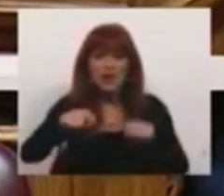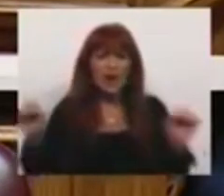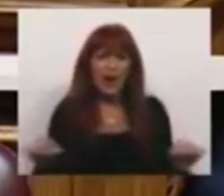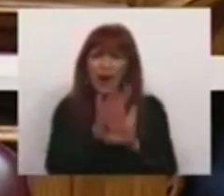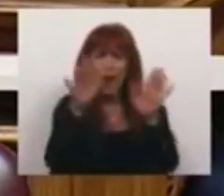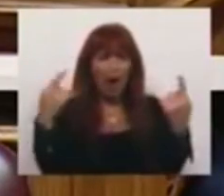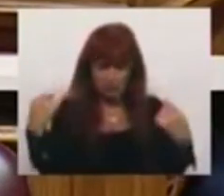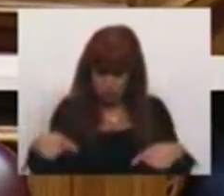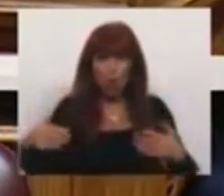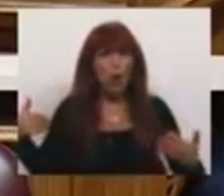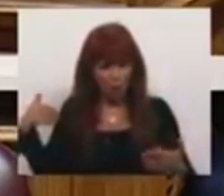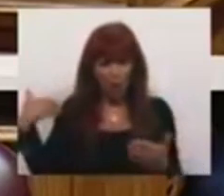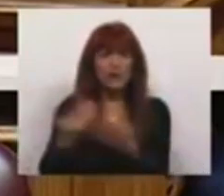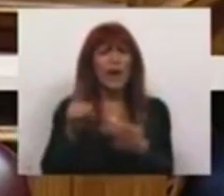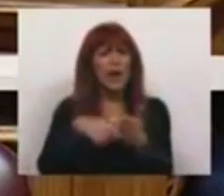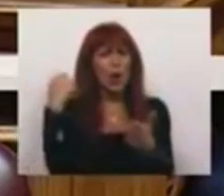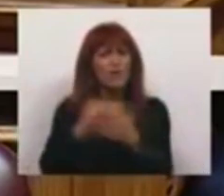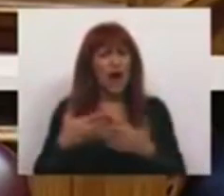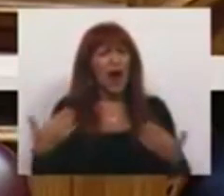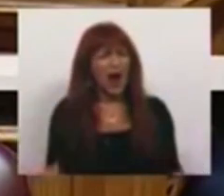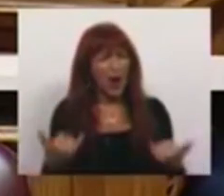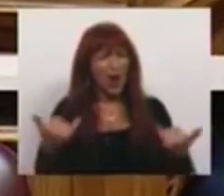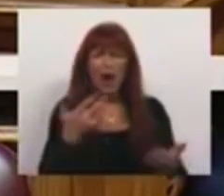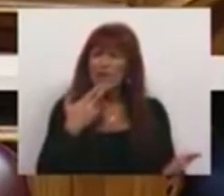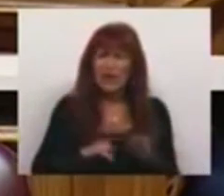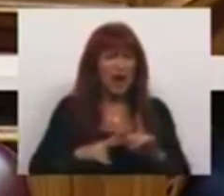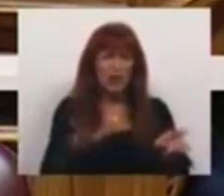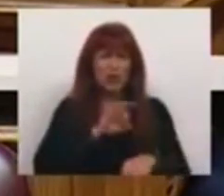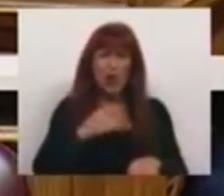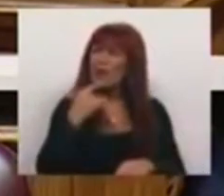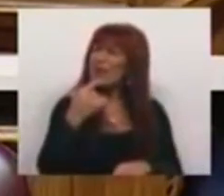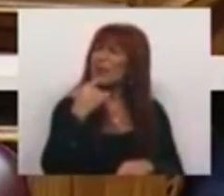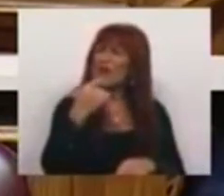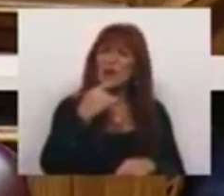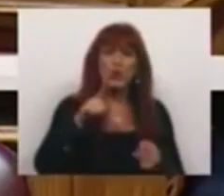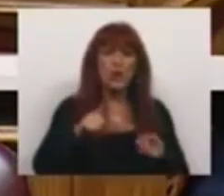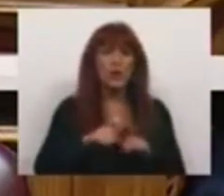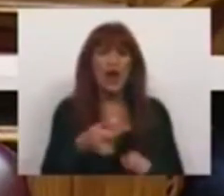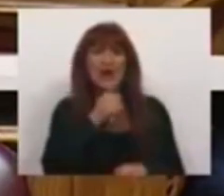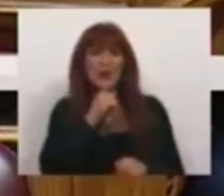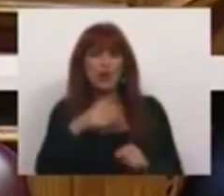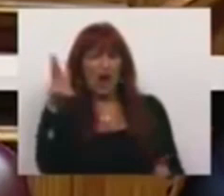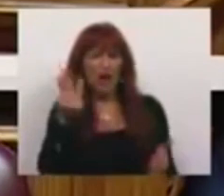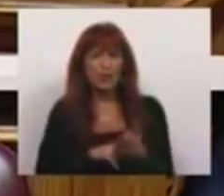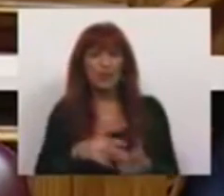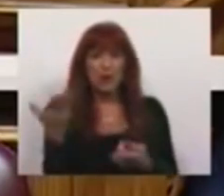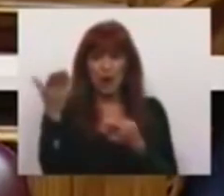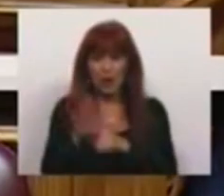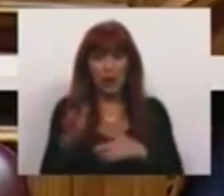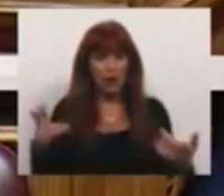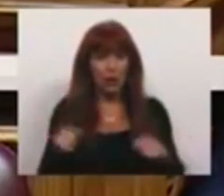claro, assim foi até ao fim. Agora, não é verdade aquilo que os senhores têm dado a dizer de que as disposições aprovadas,